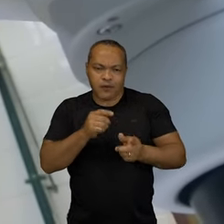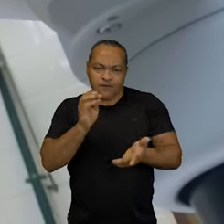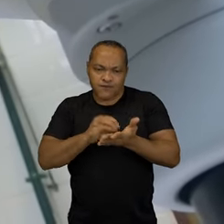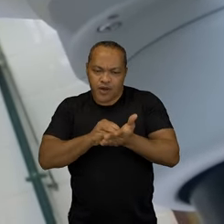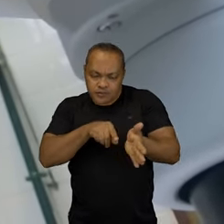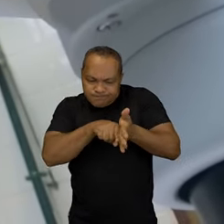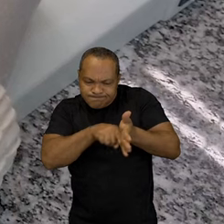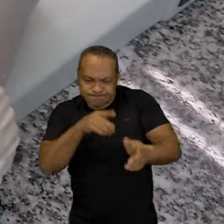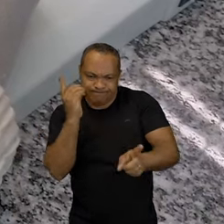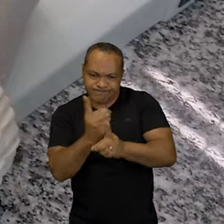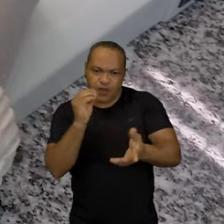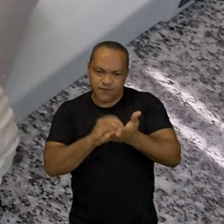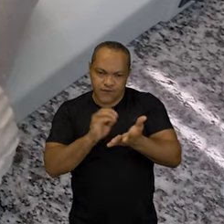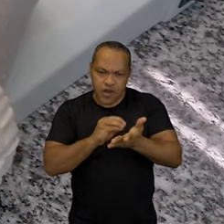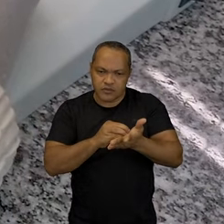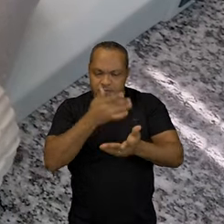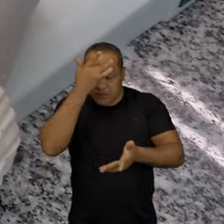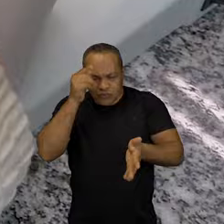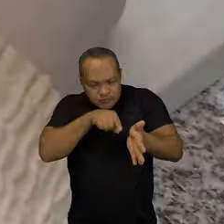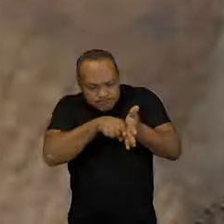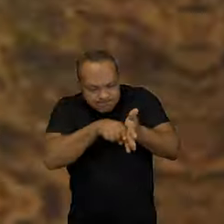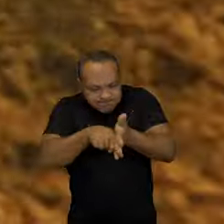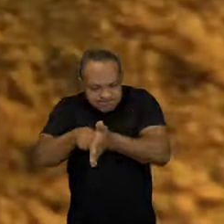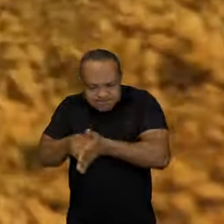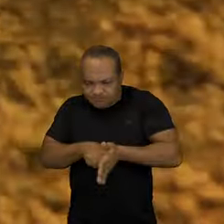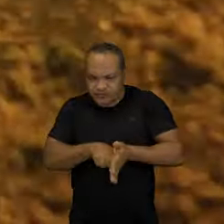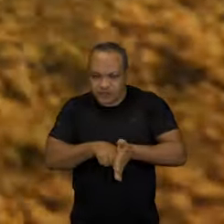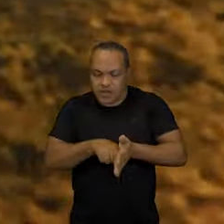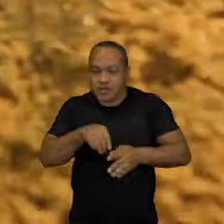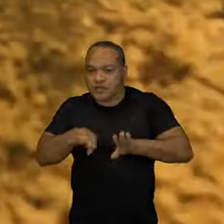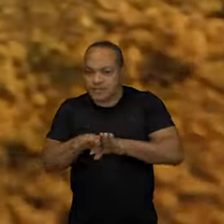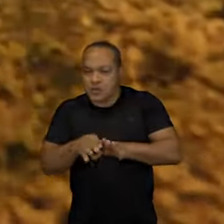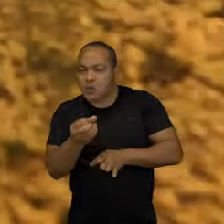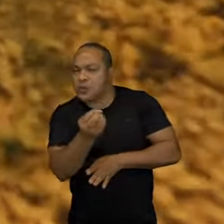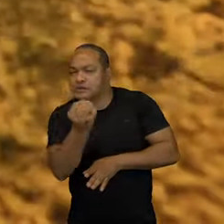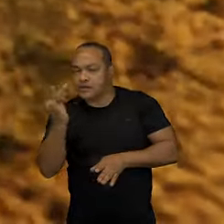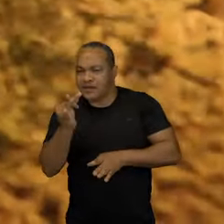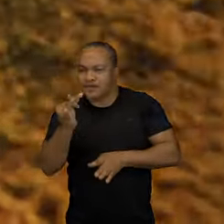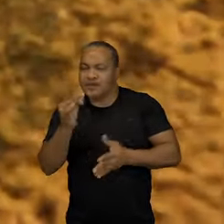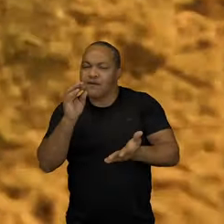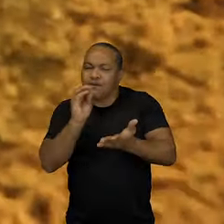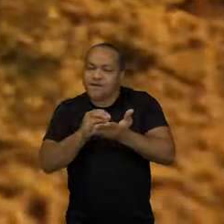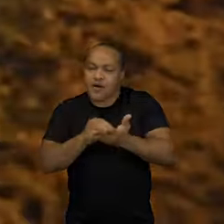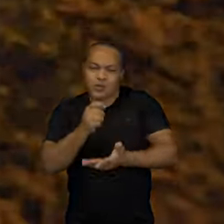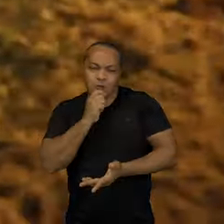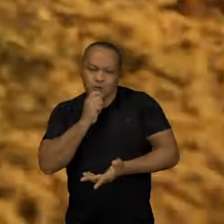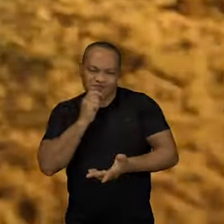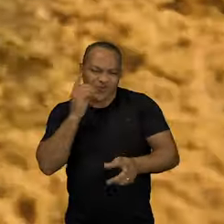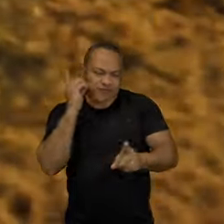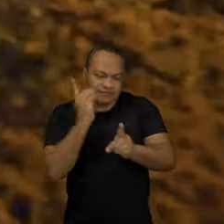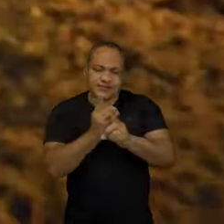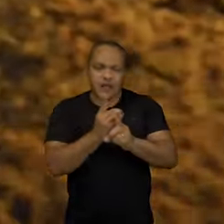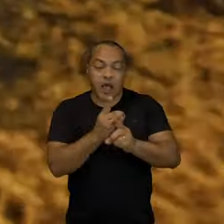foram investigadas por cientistas e pesquisadores. E dezenas de espécies ainda são